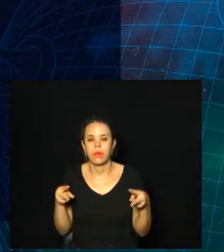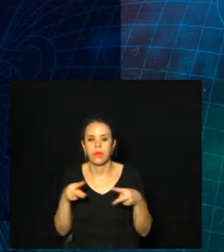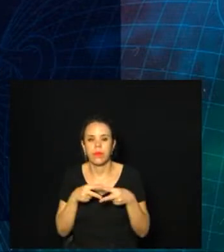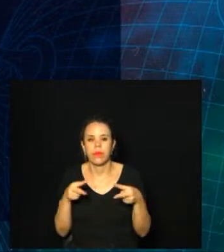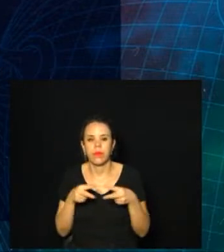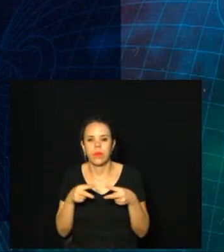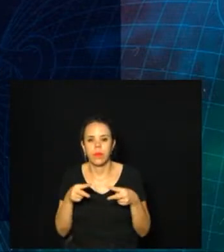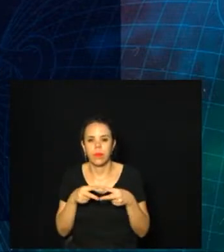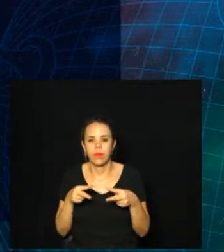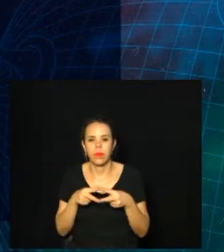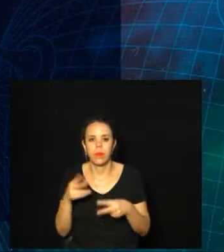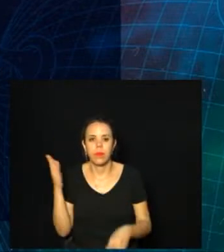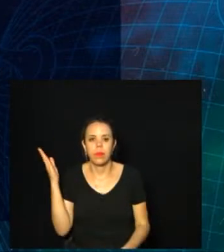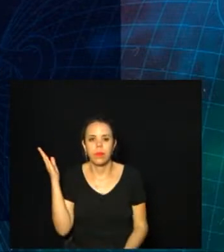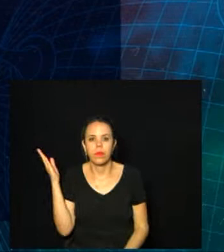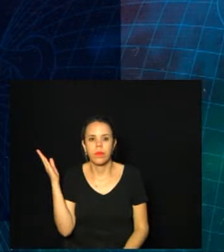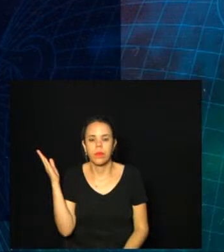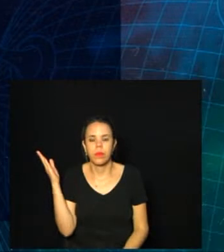23.838, Paulínia